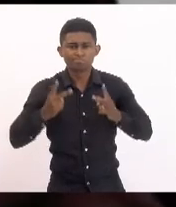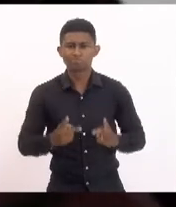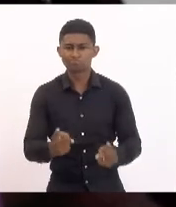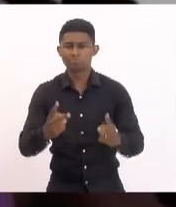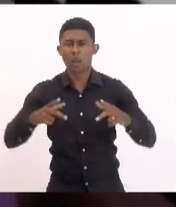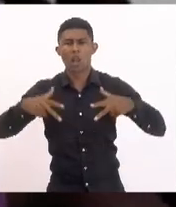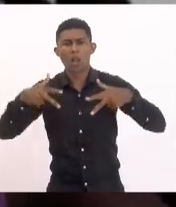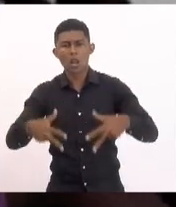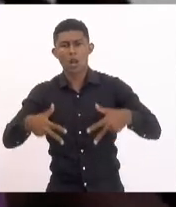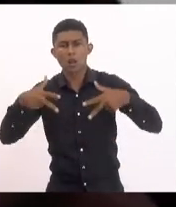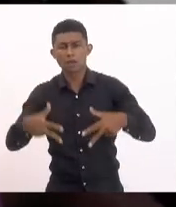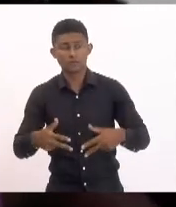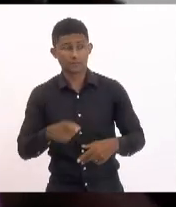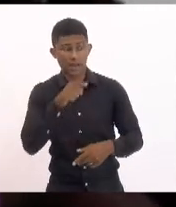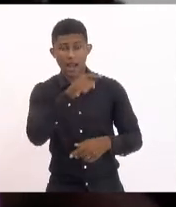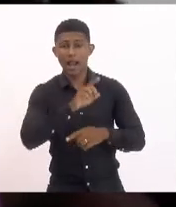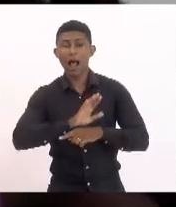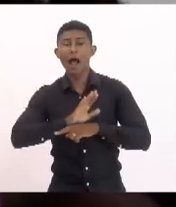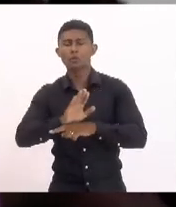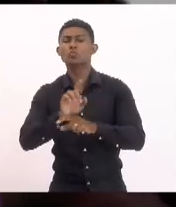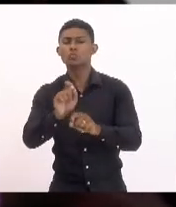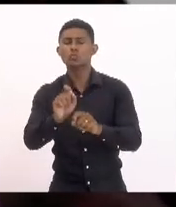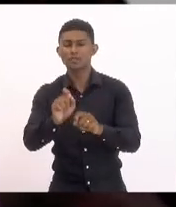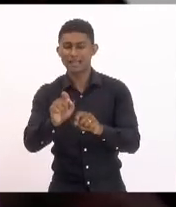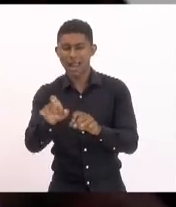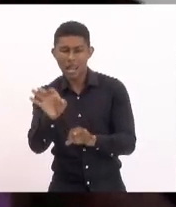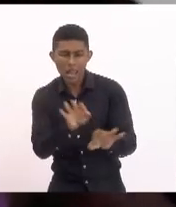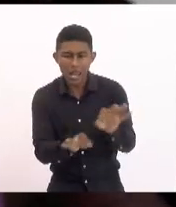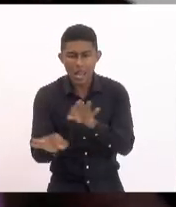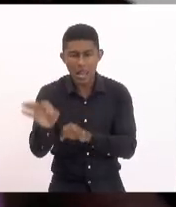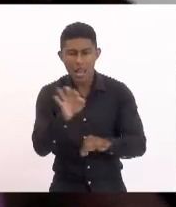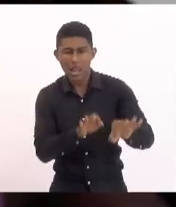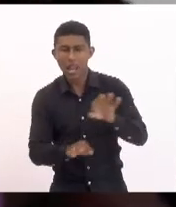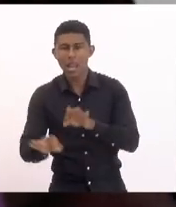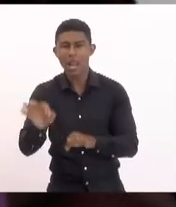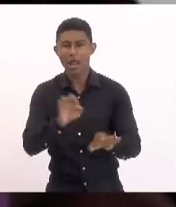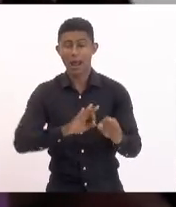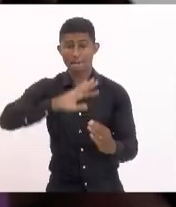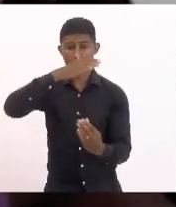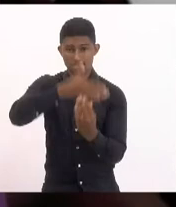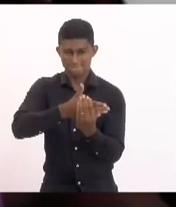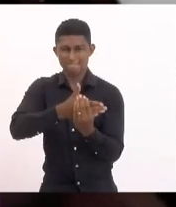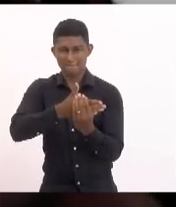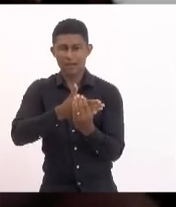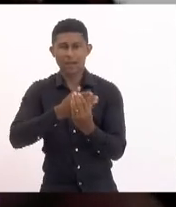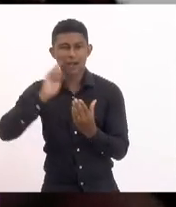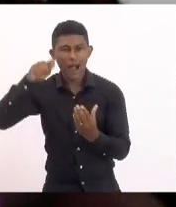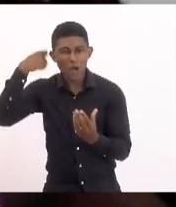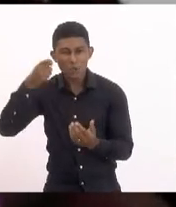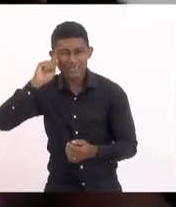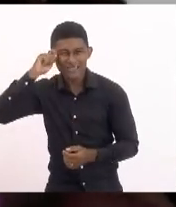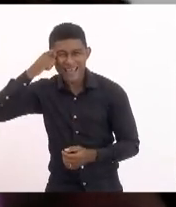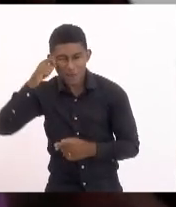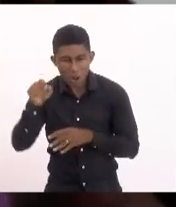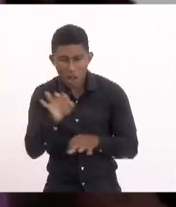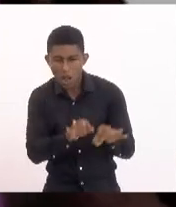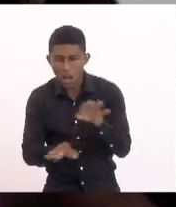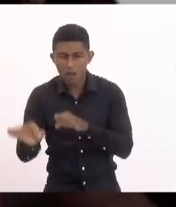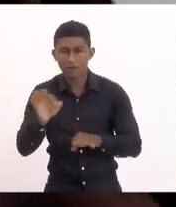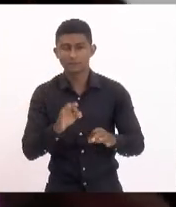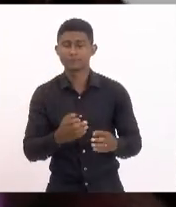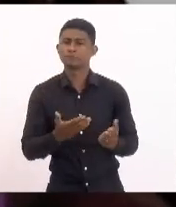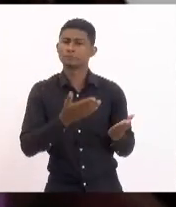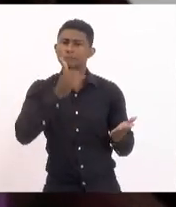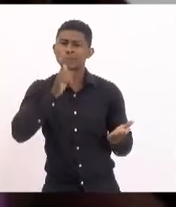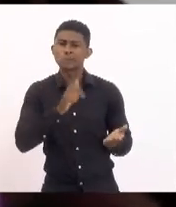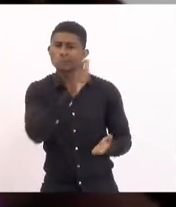organizar um arquivo de atores negros para que não houvesse silenciamento desses artistas. Ela se declara